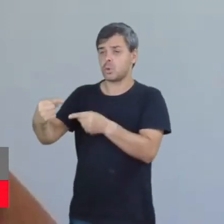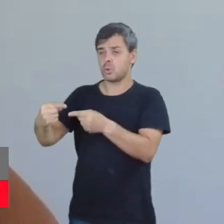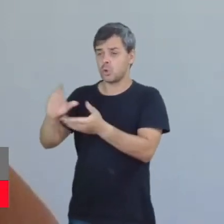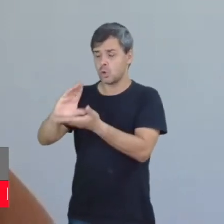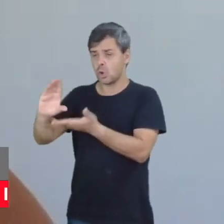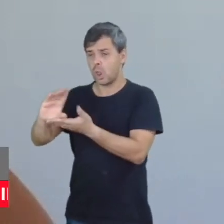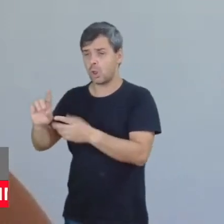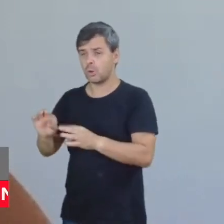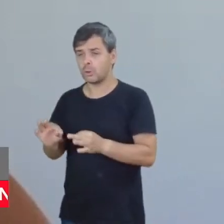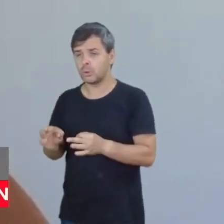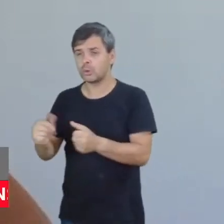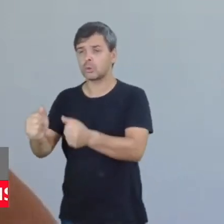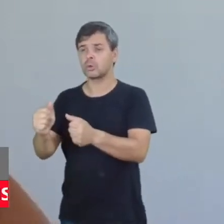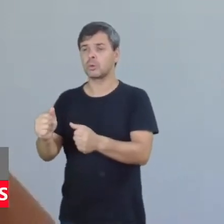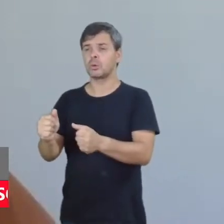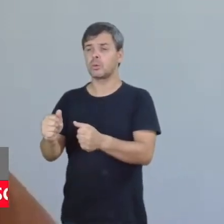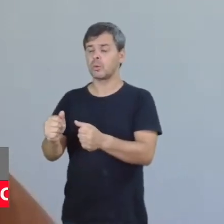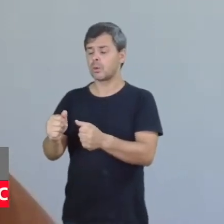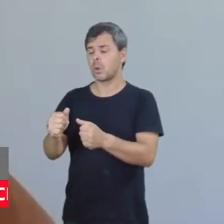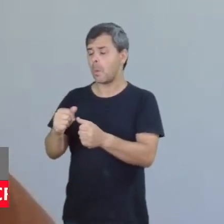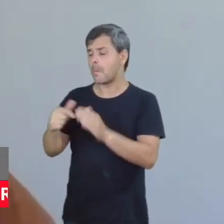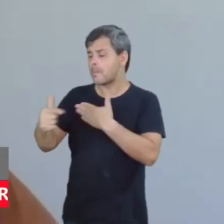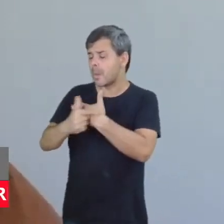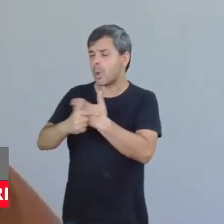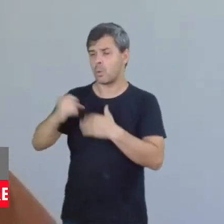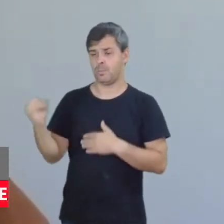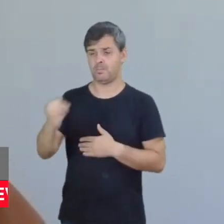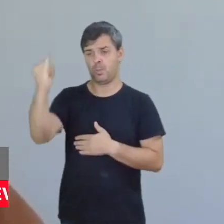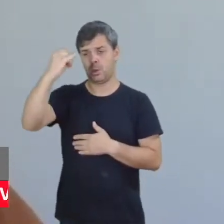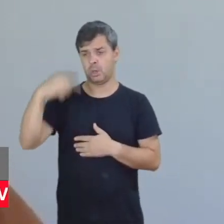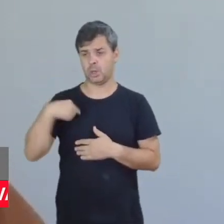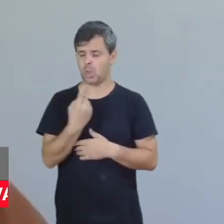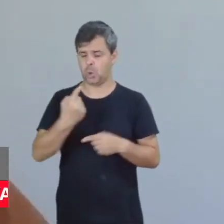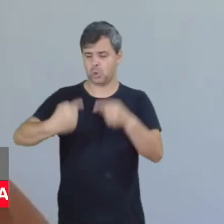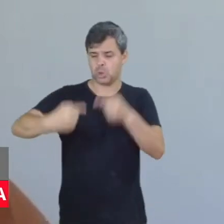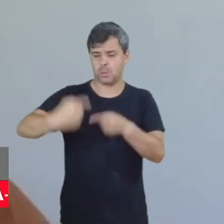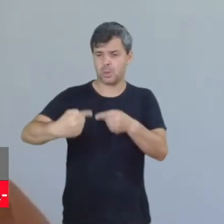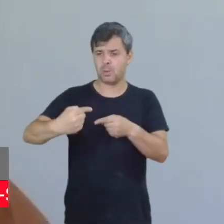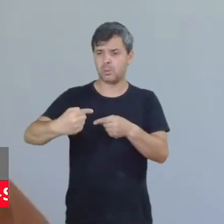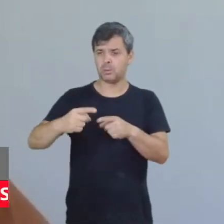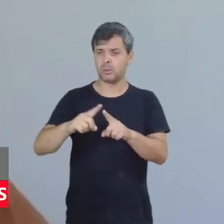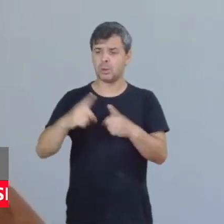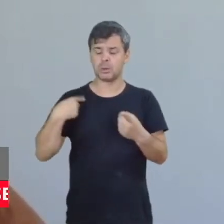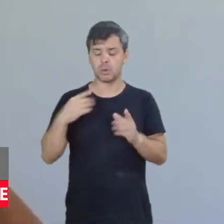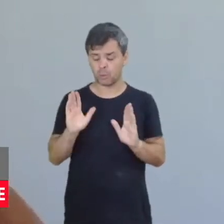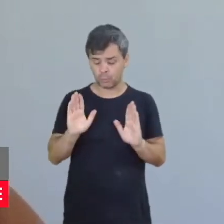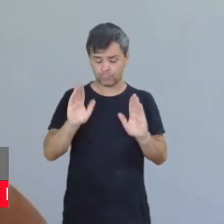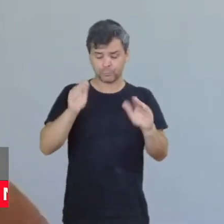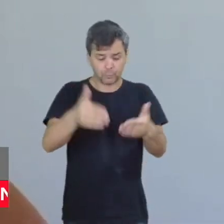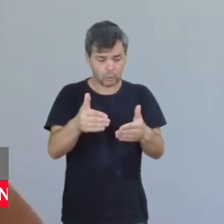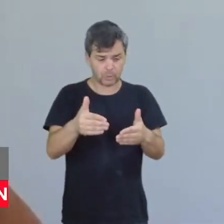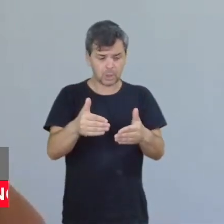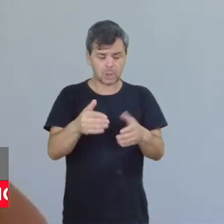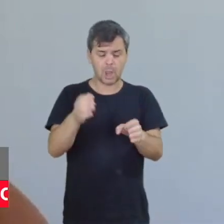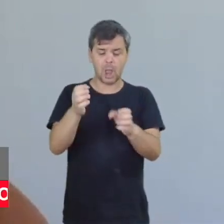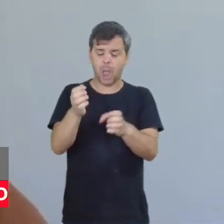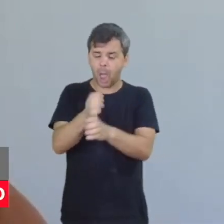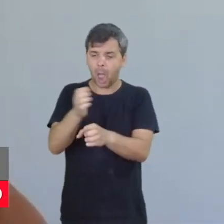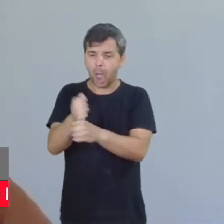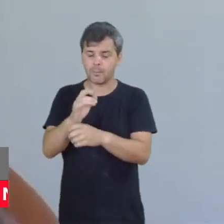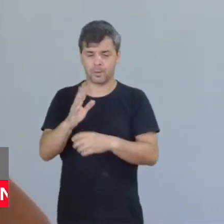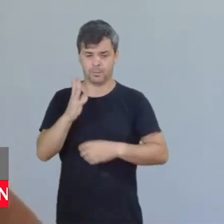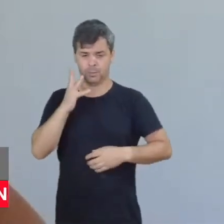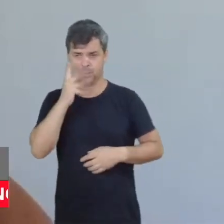recurso público, cumprem uma função muito importante. E não é debater infraestrutura só do ponto de vista da obra que vai ficar